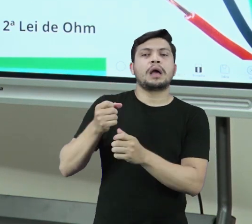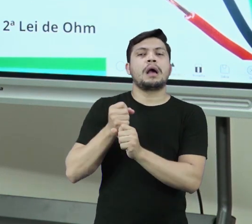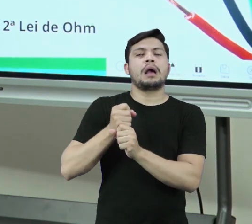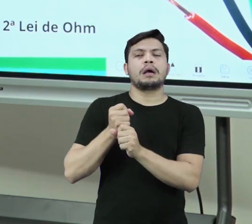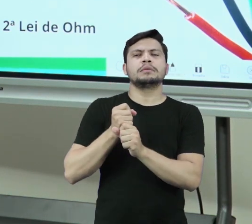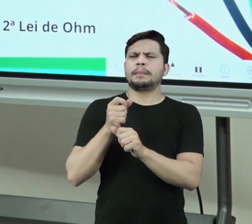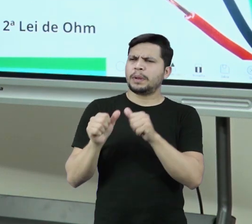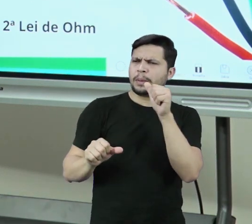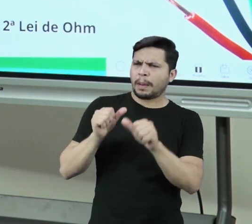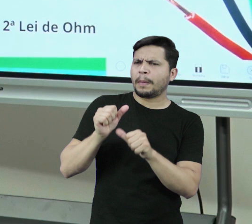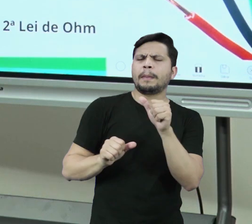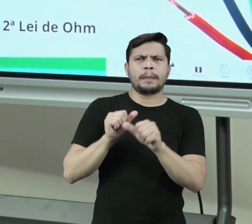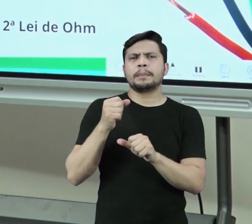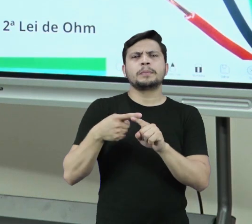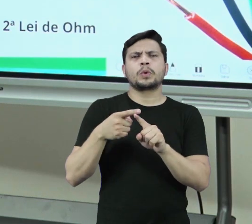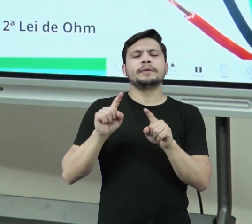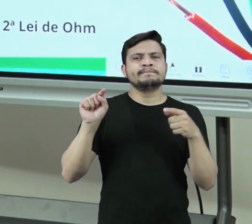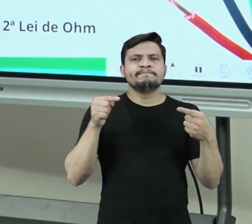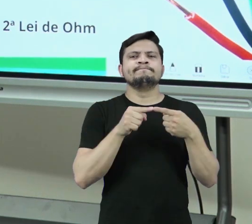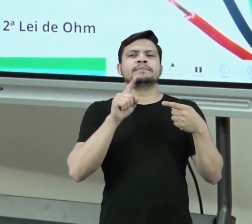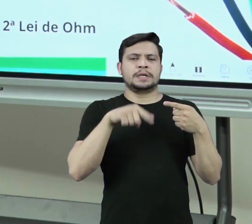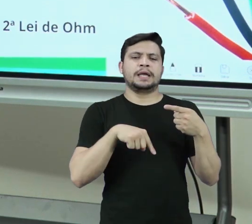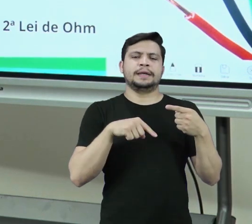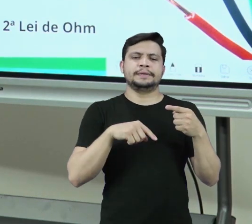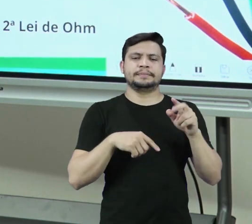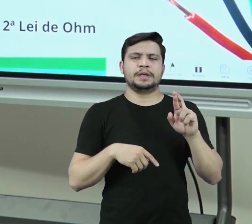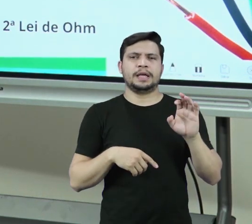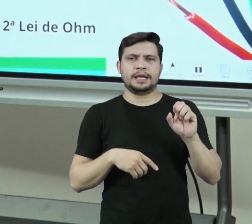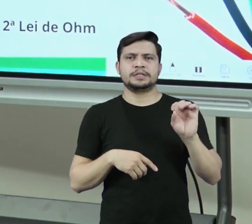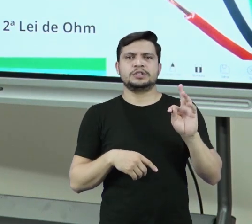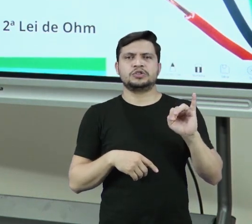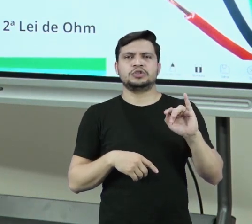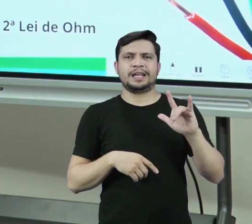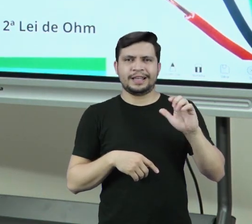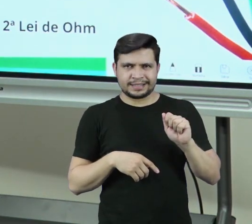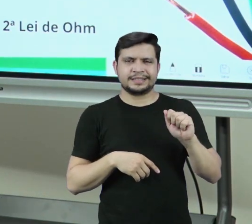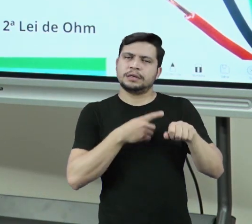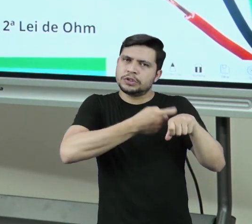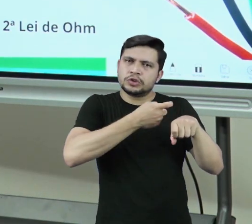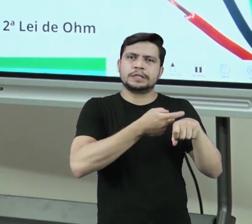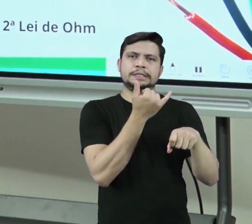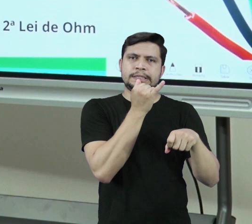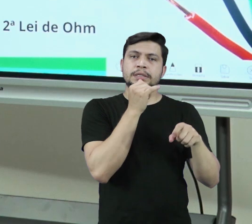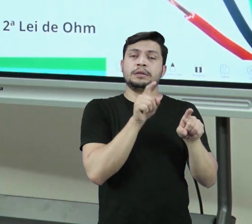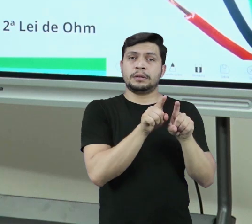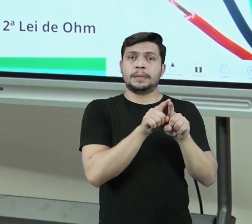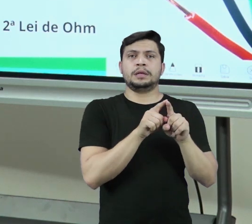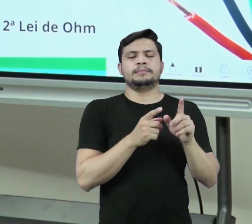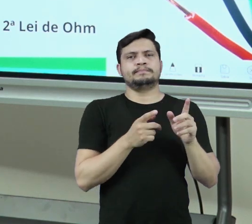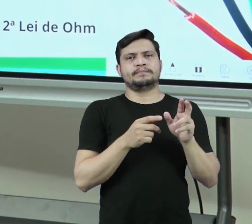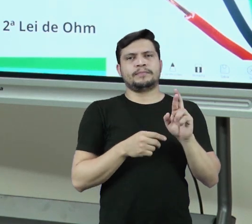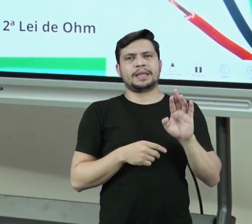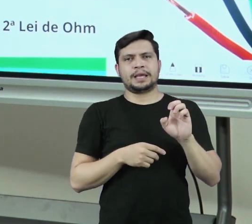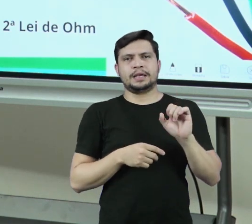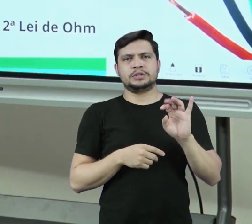com as propriedades da resistência e da resistividade dos condutores utilizados no nosso dia a dia. Então, juntando